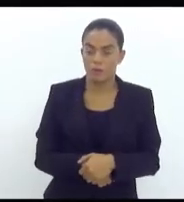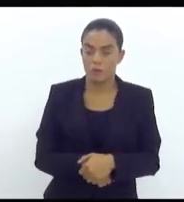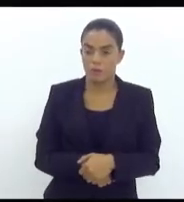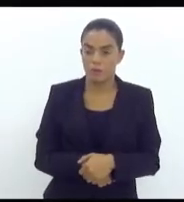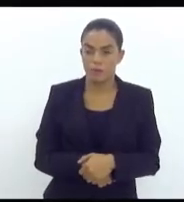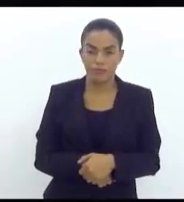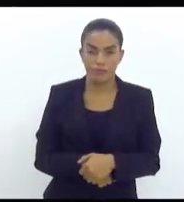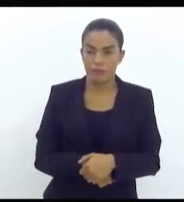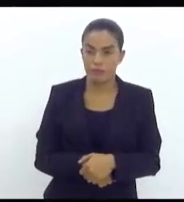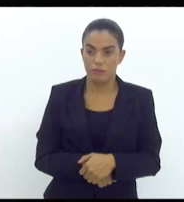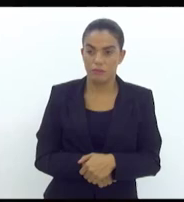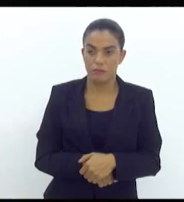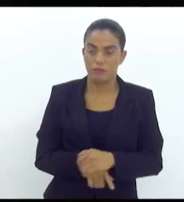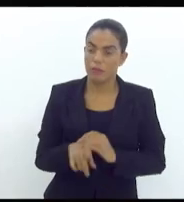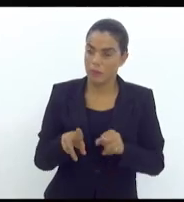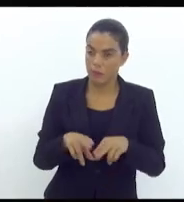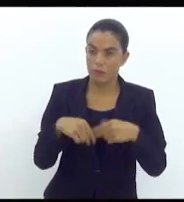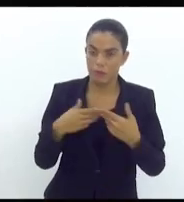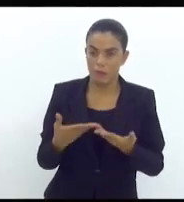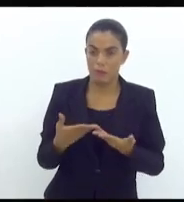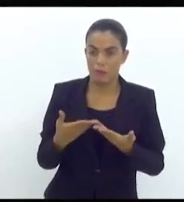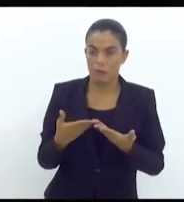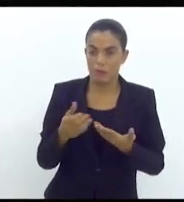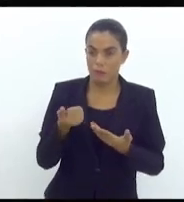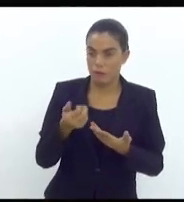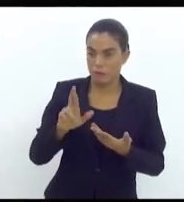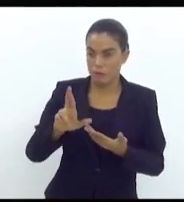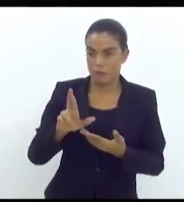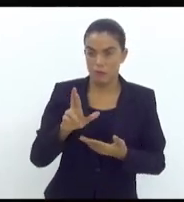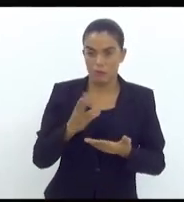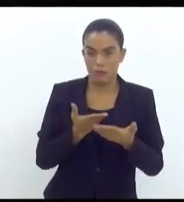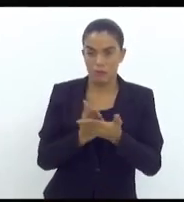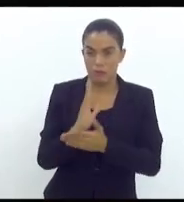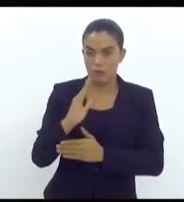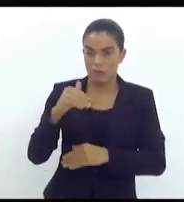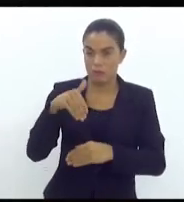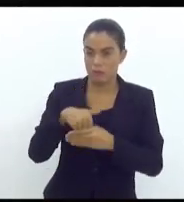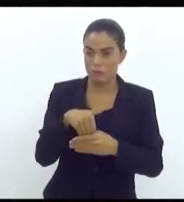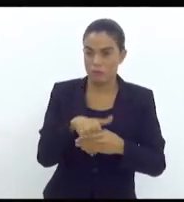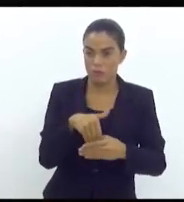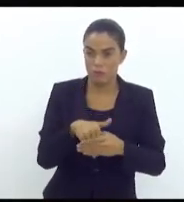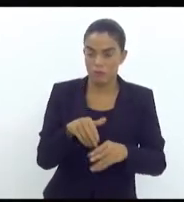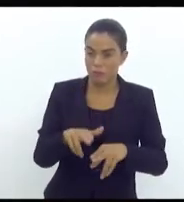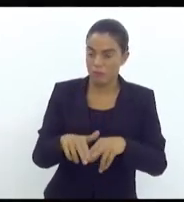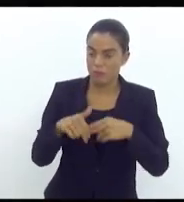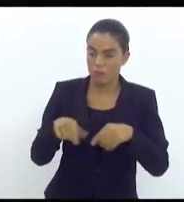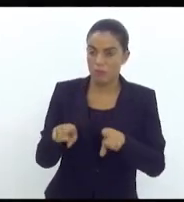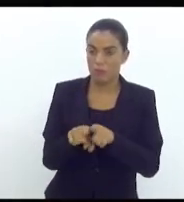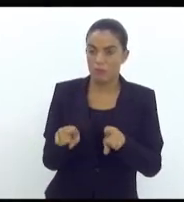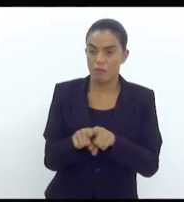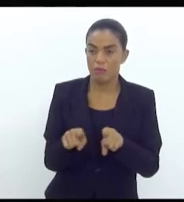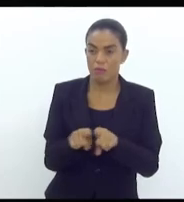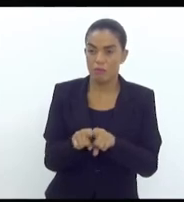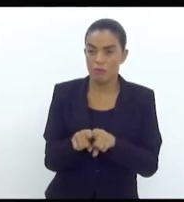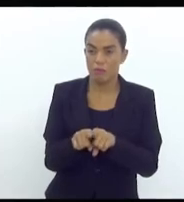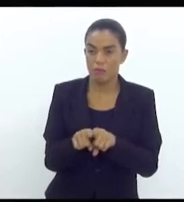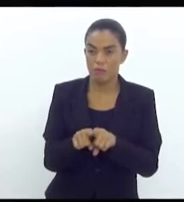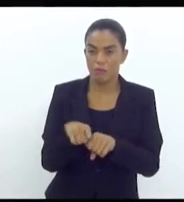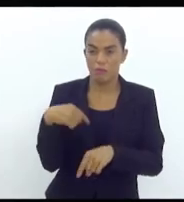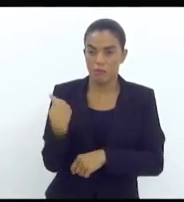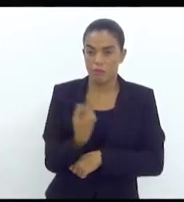é para isso que vossa excelência foi eleito Mas é para isso também que